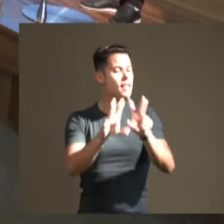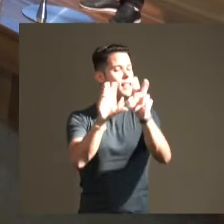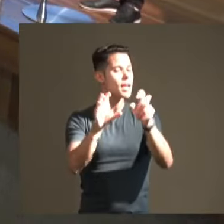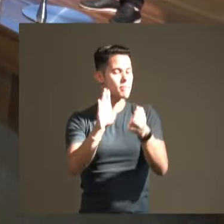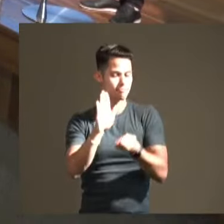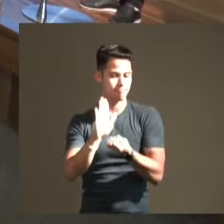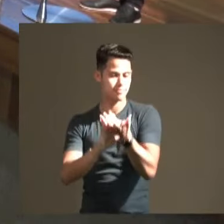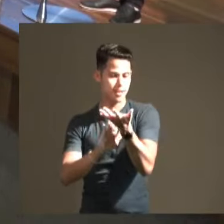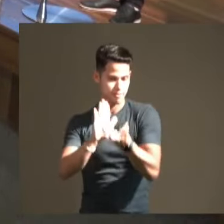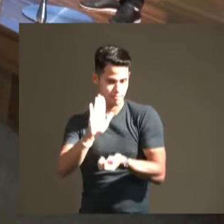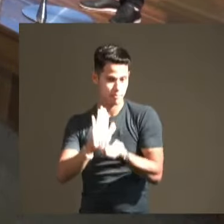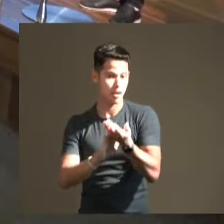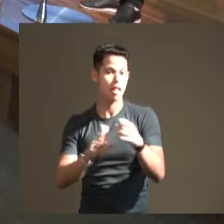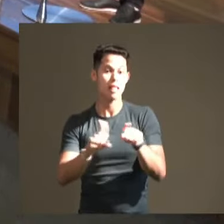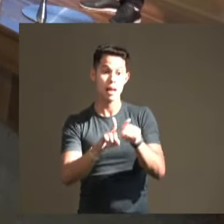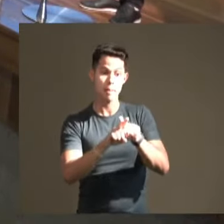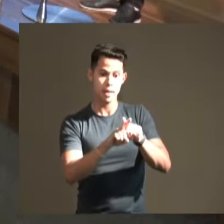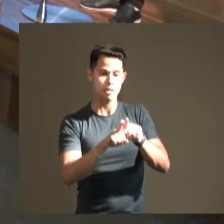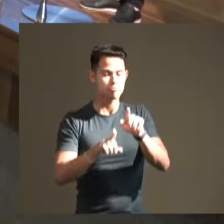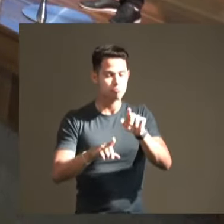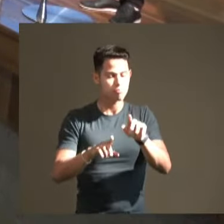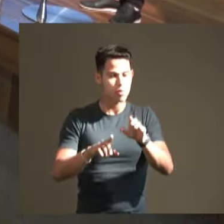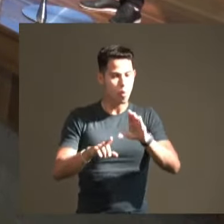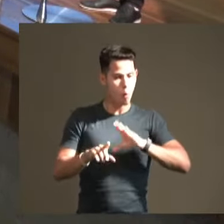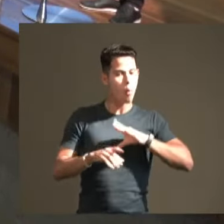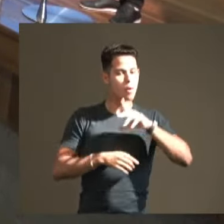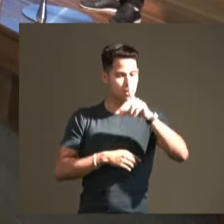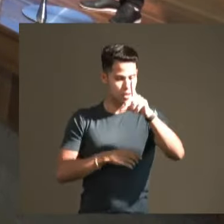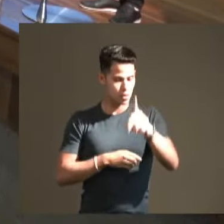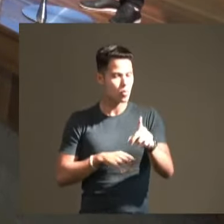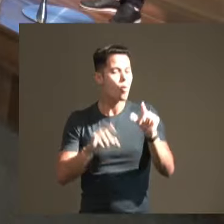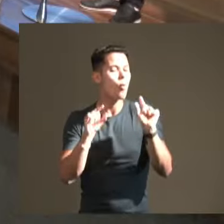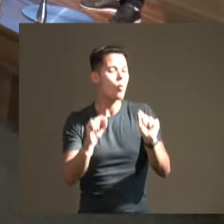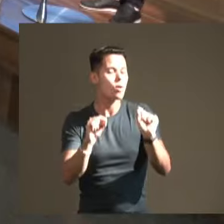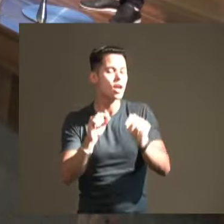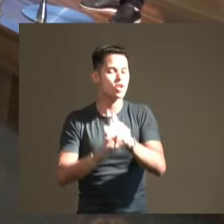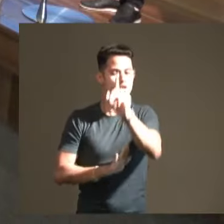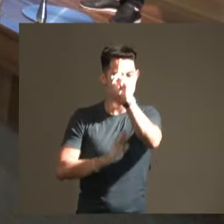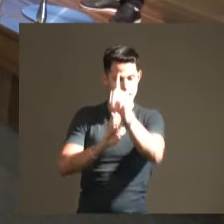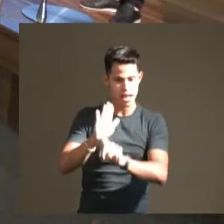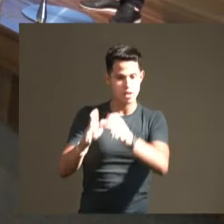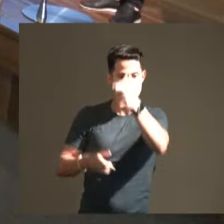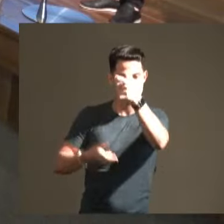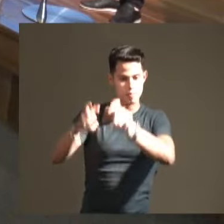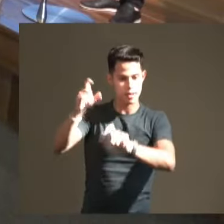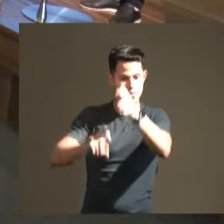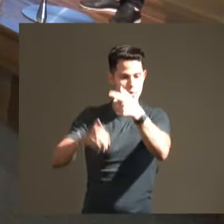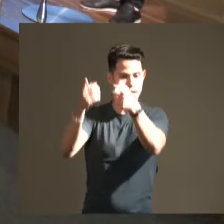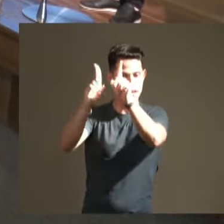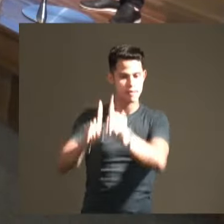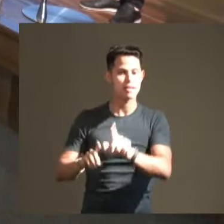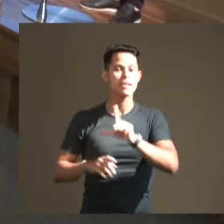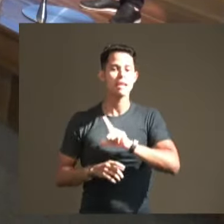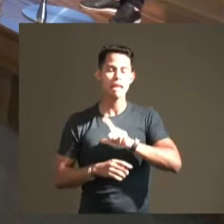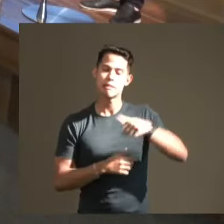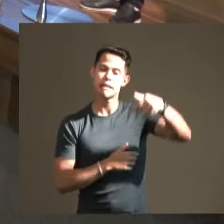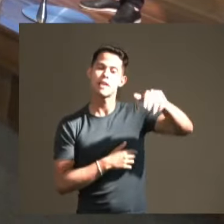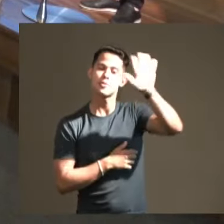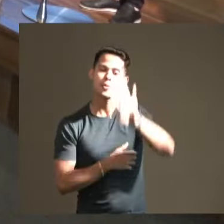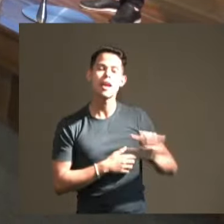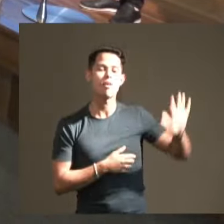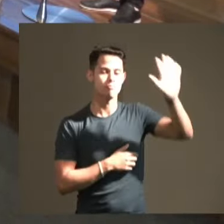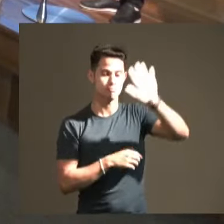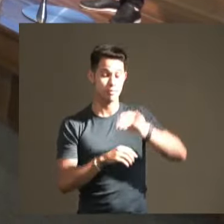a 3ª e 4ª Conferência Nacional dos Direitos da Pessoa com Deficiência. Participa